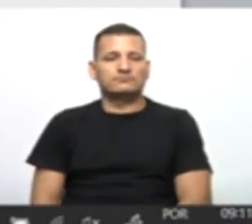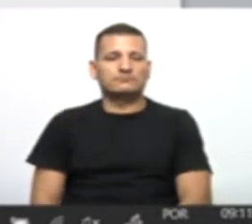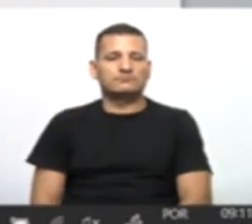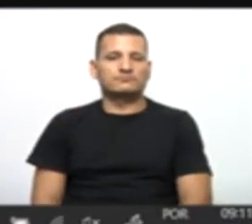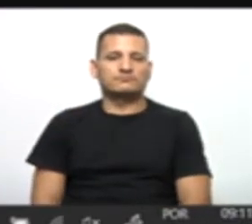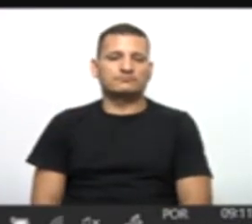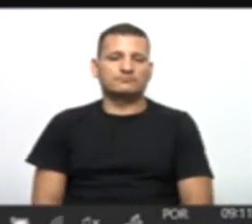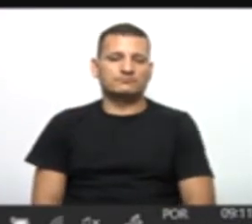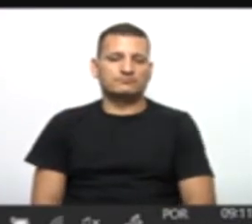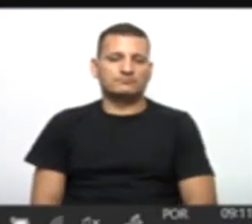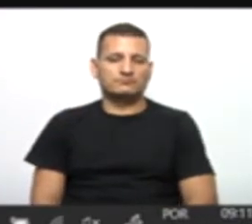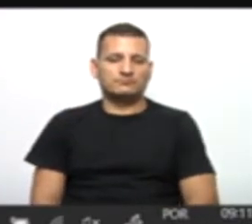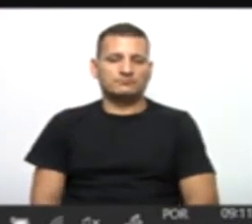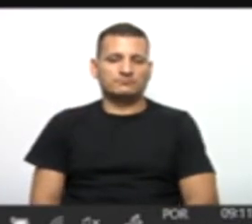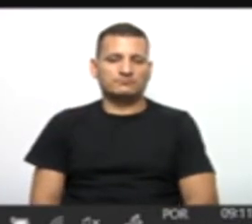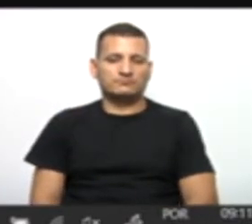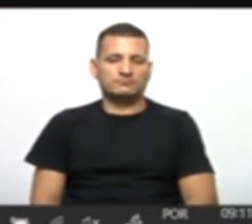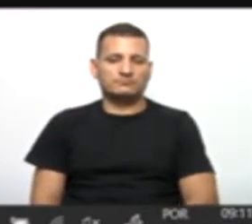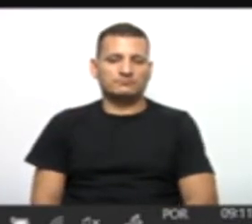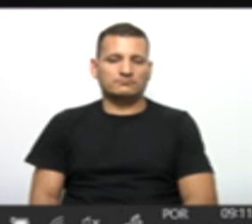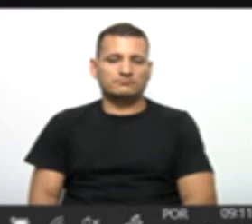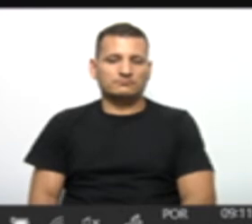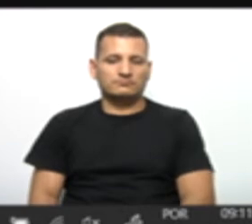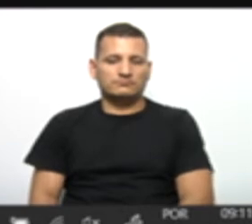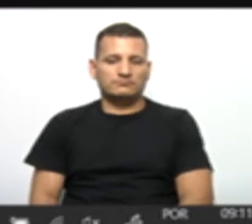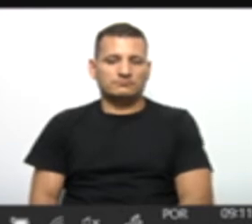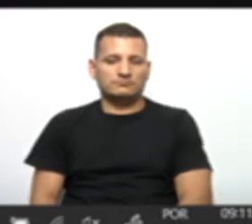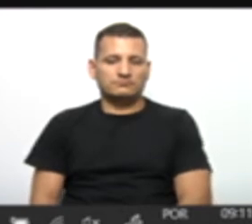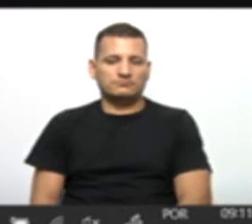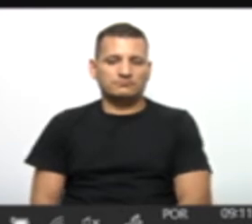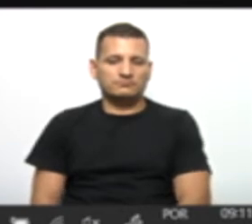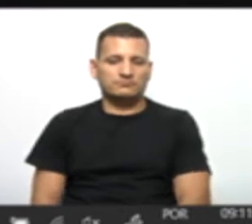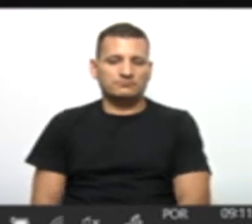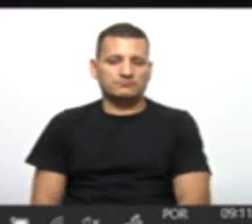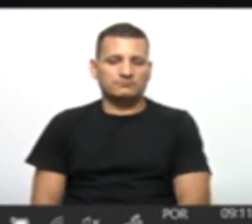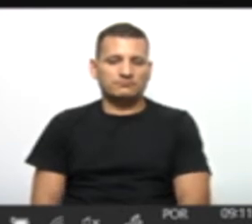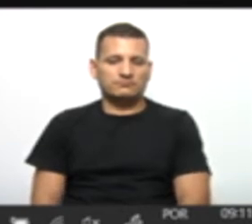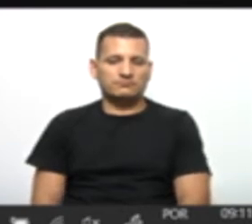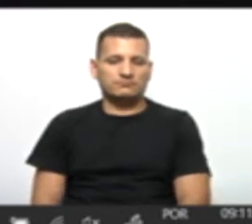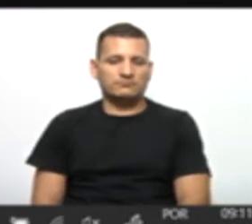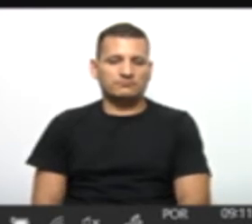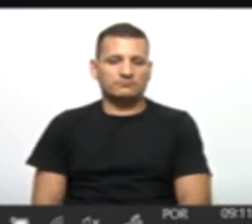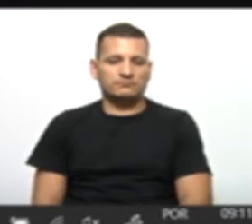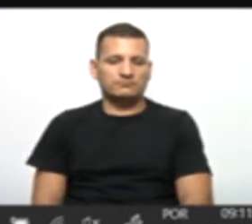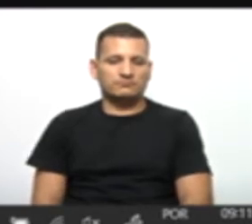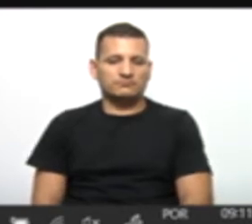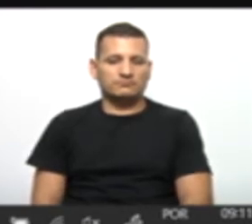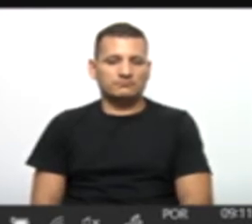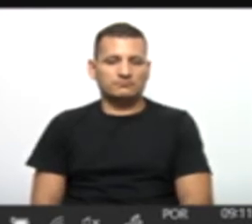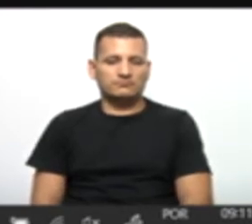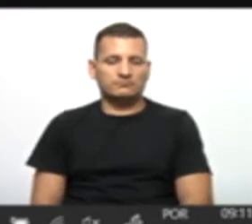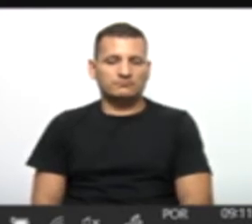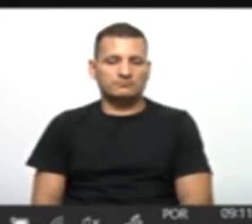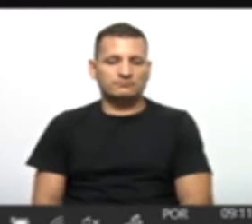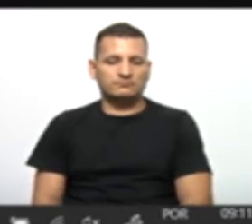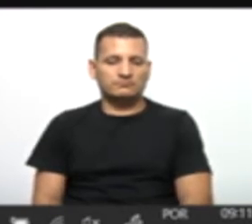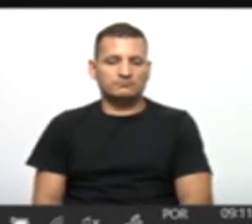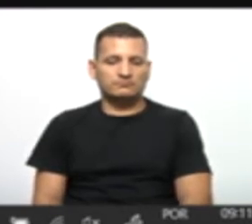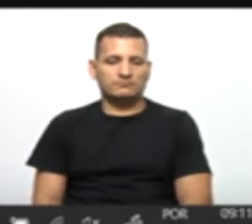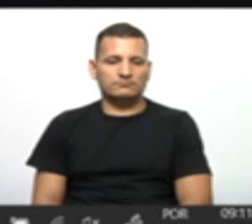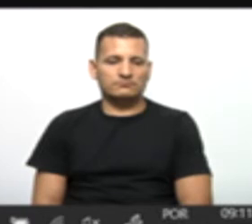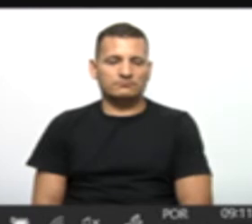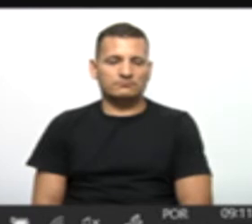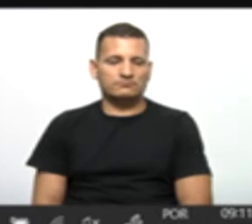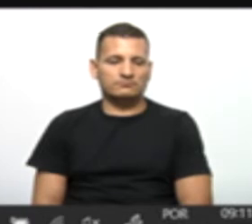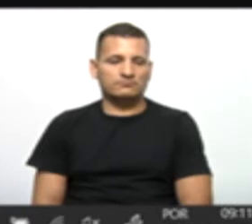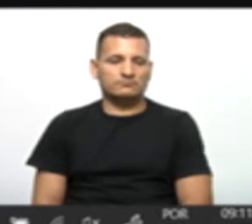Vamos lá, vamos dar um Ctrl V, criamos a tabela carro aqui também. Vamos dar um Show Tables